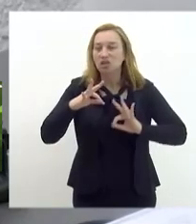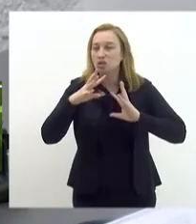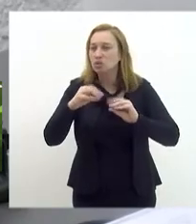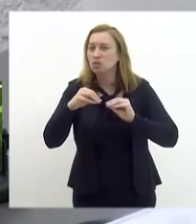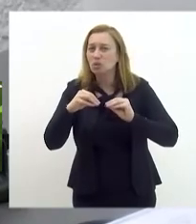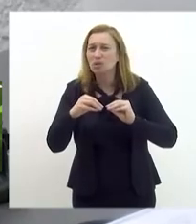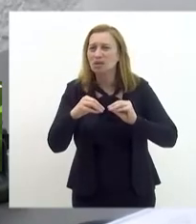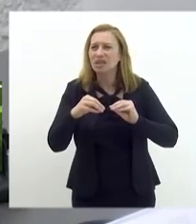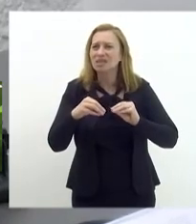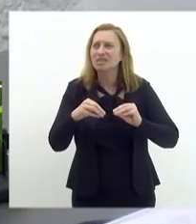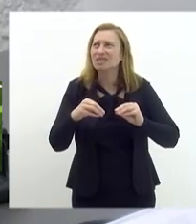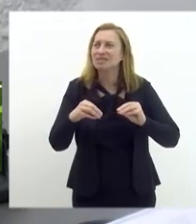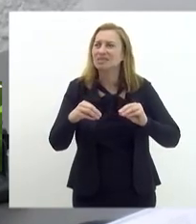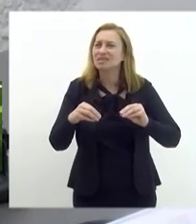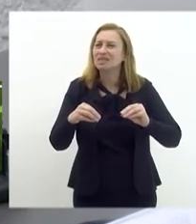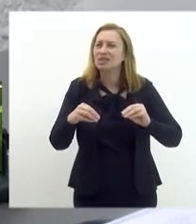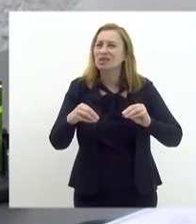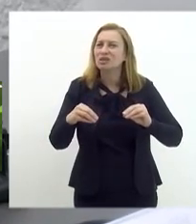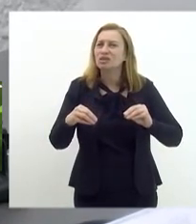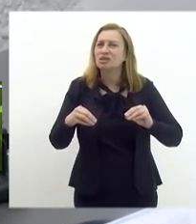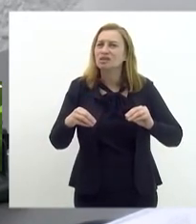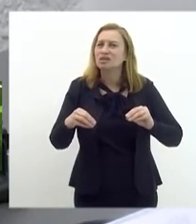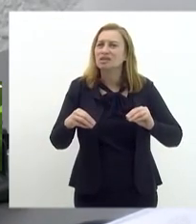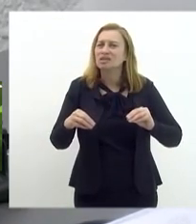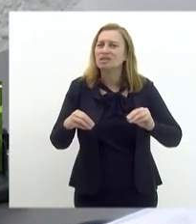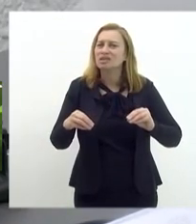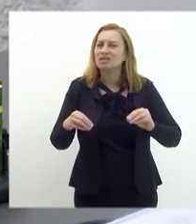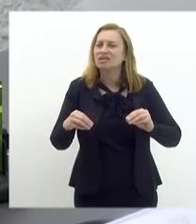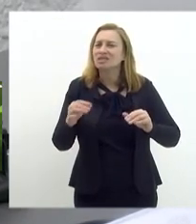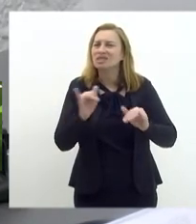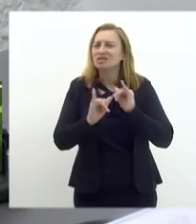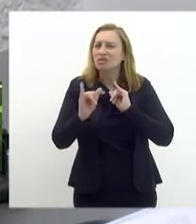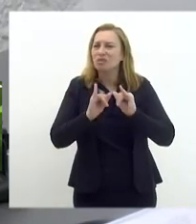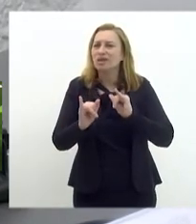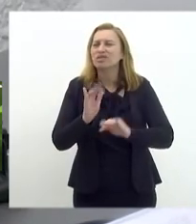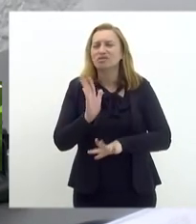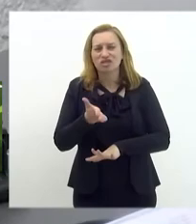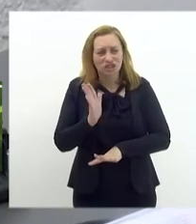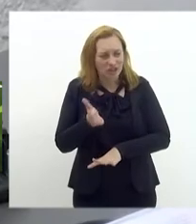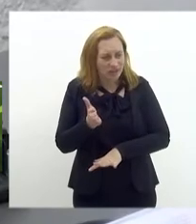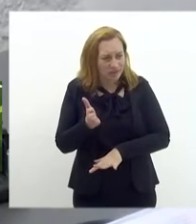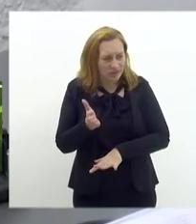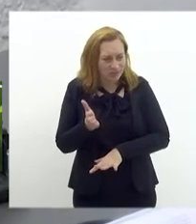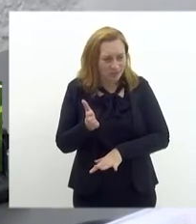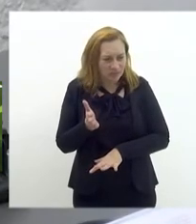esse, sobre toda essa coletânea de informações que a gente acaba